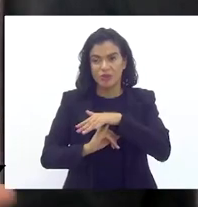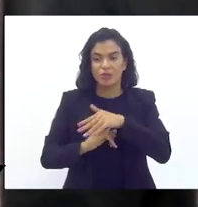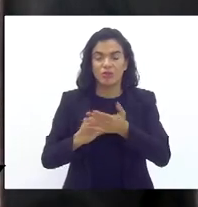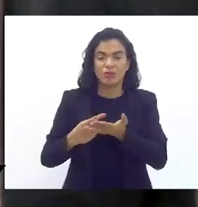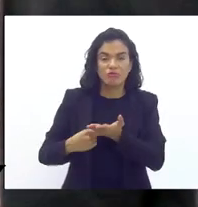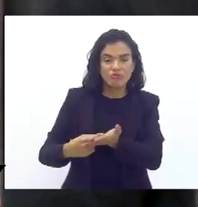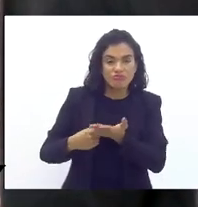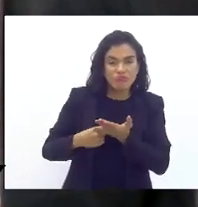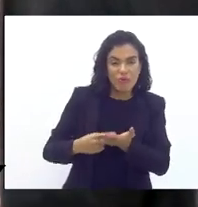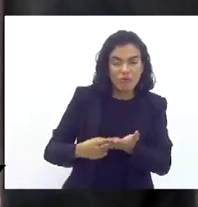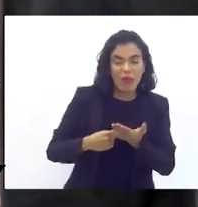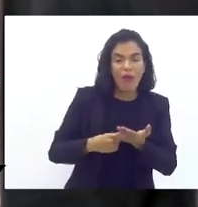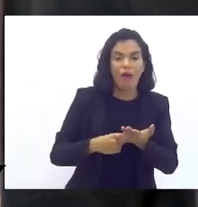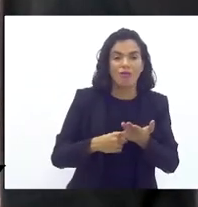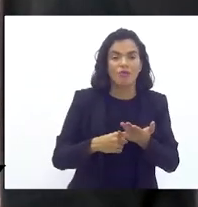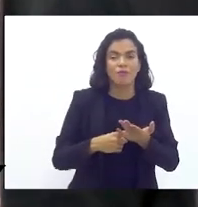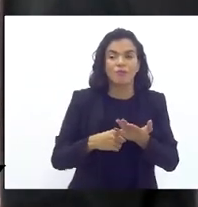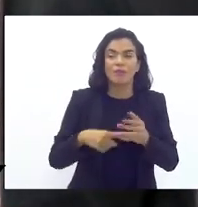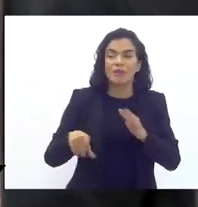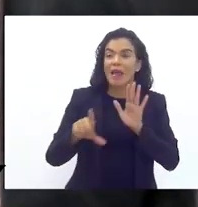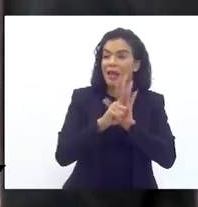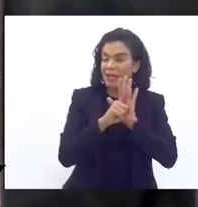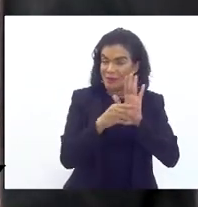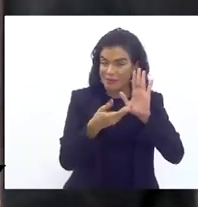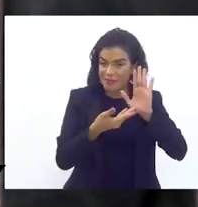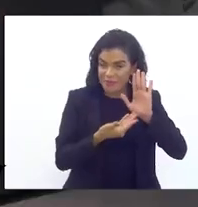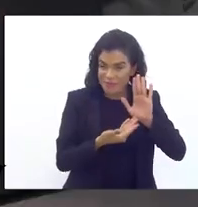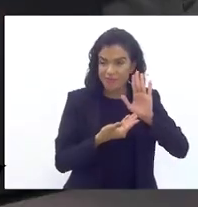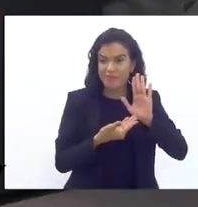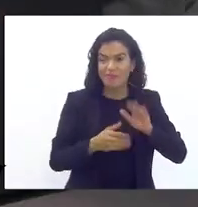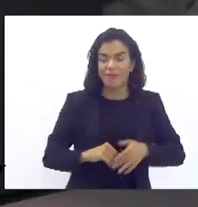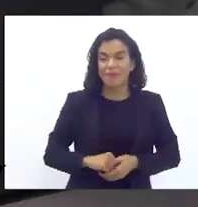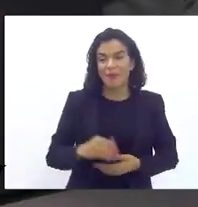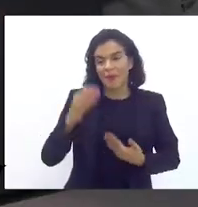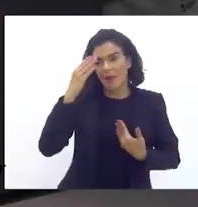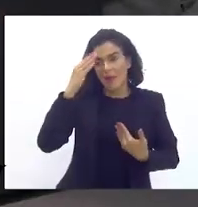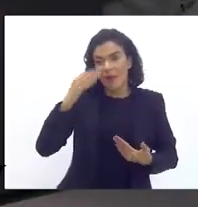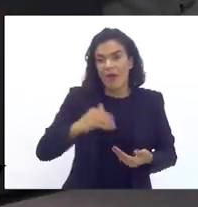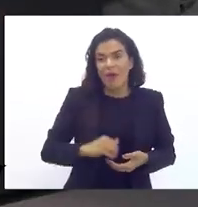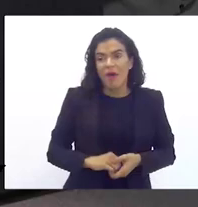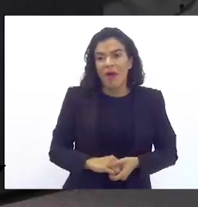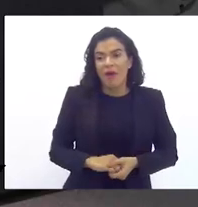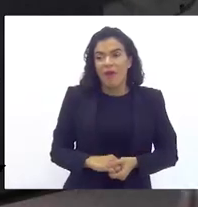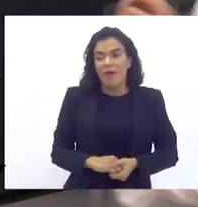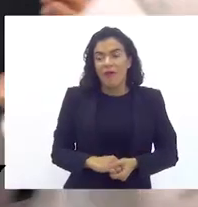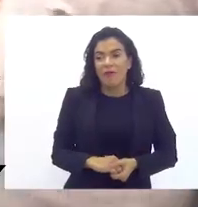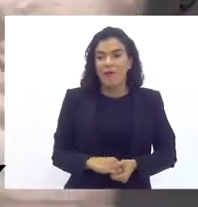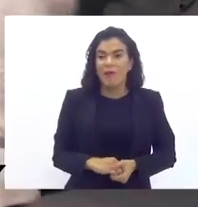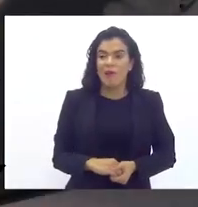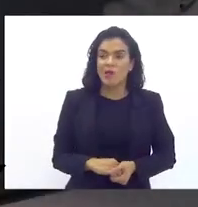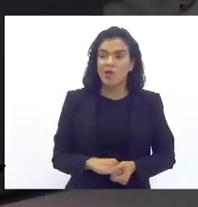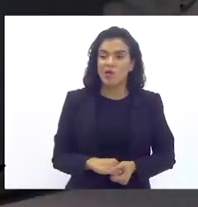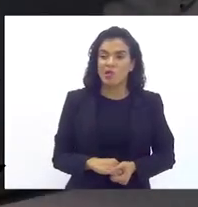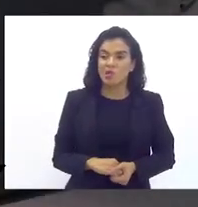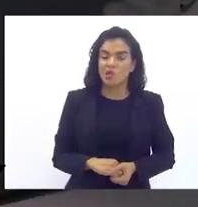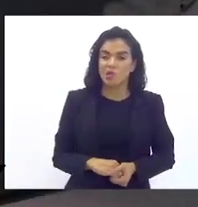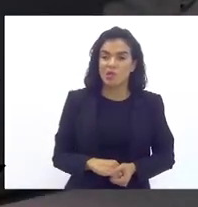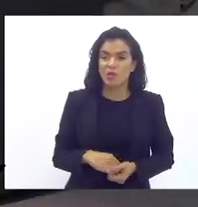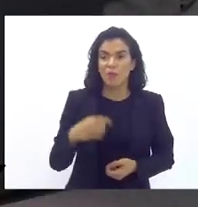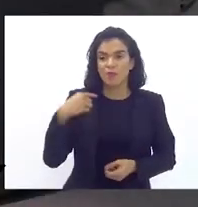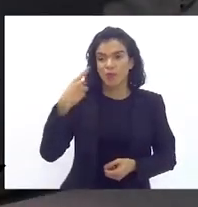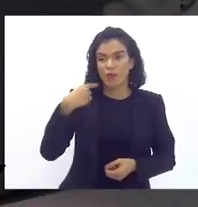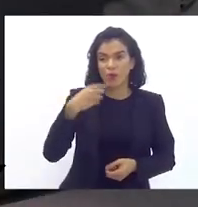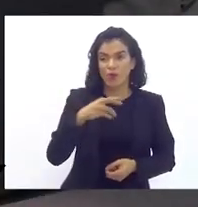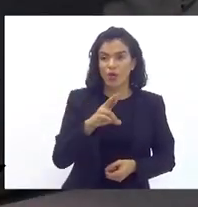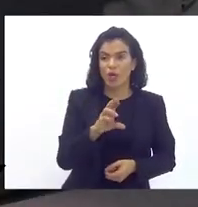tratados das Convenções da lei da Constituição obrigado muito bem Doutora